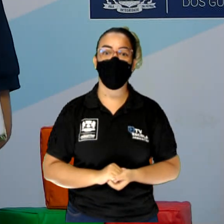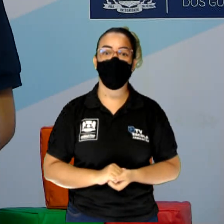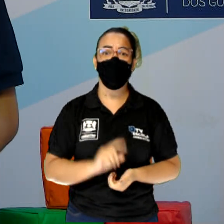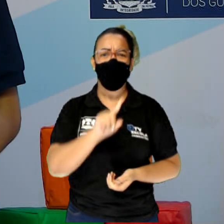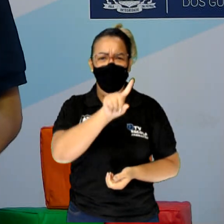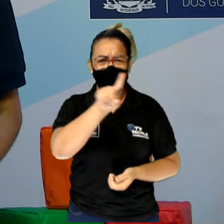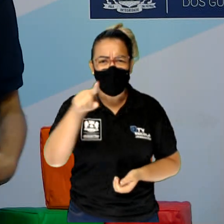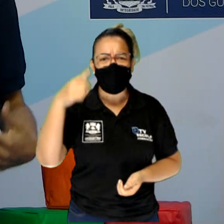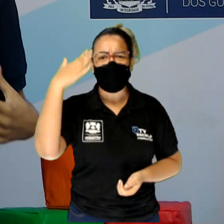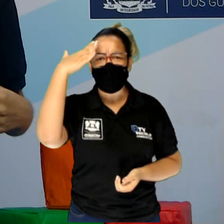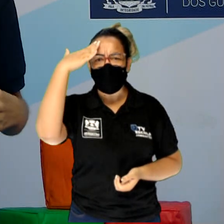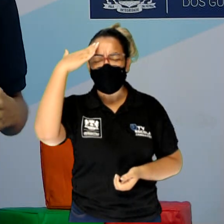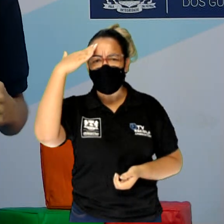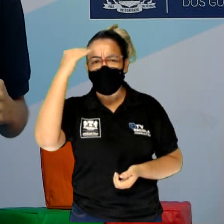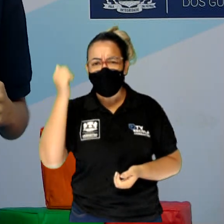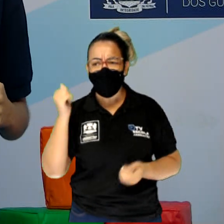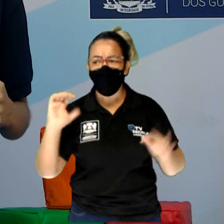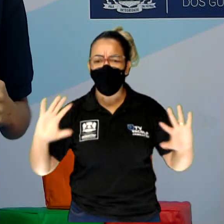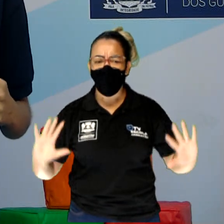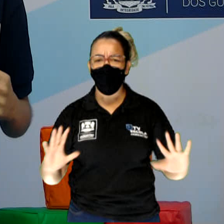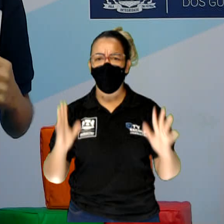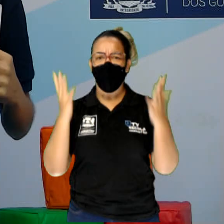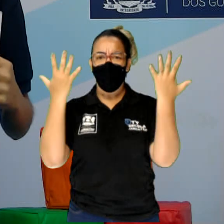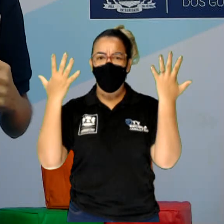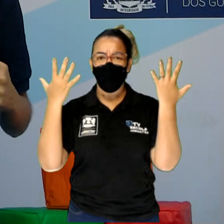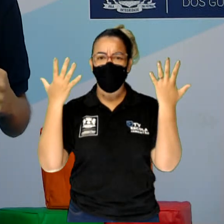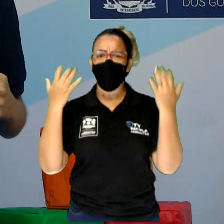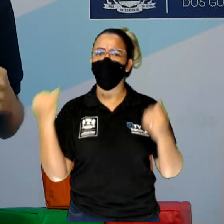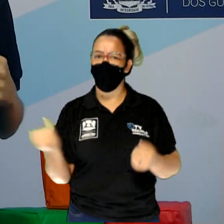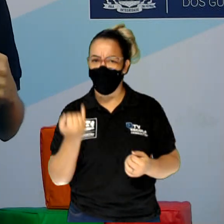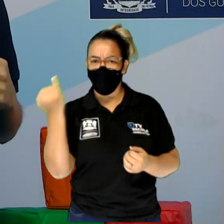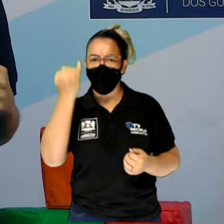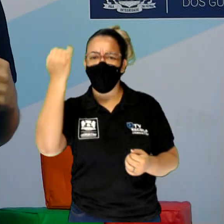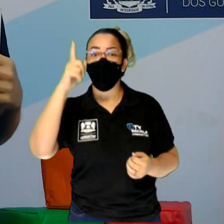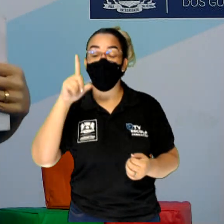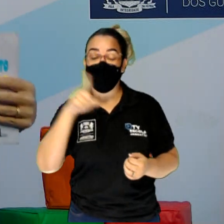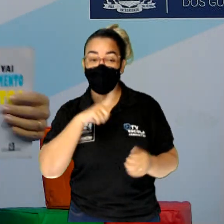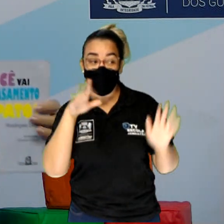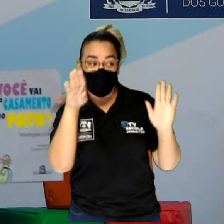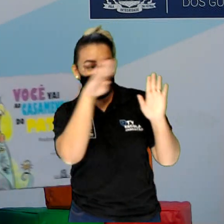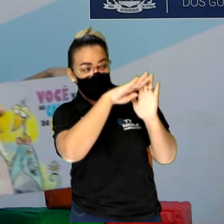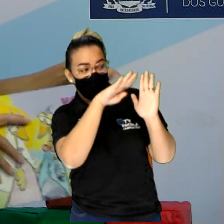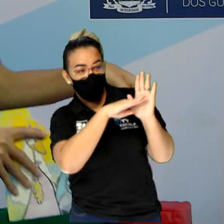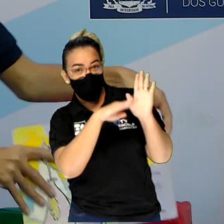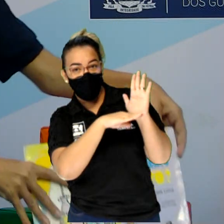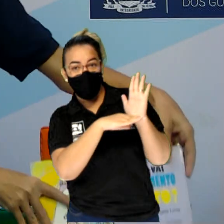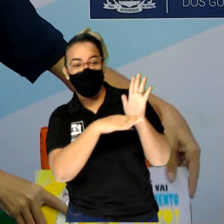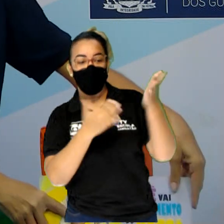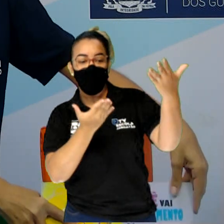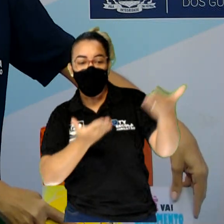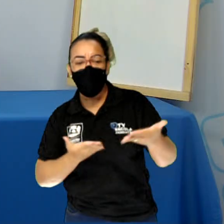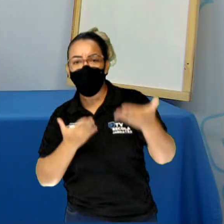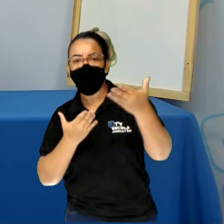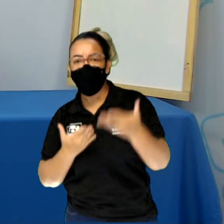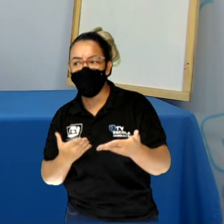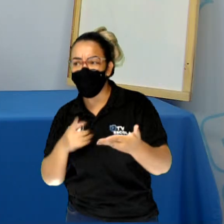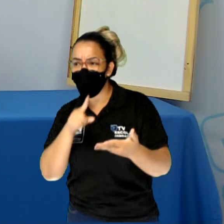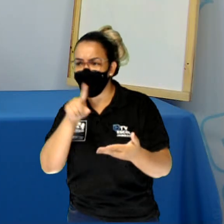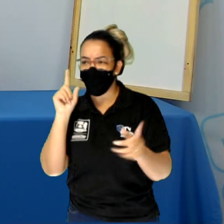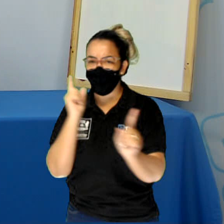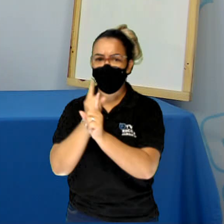Você sabia que numa festa é muito importante ter a lista de convidados para identificar no